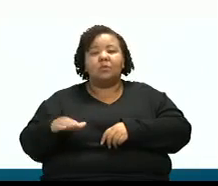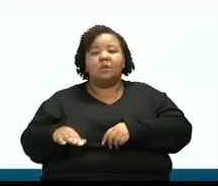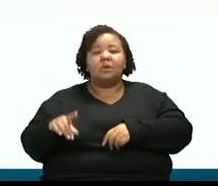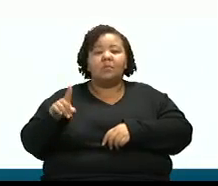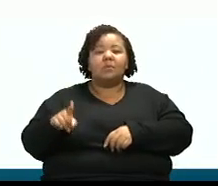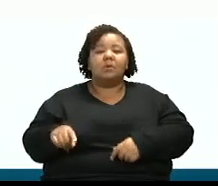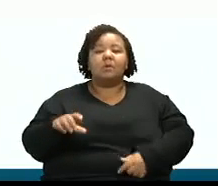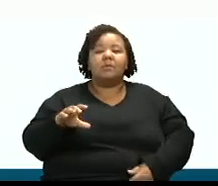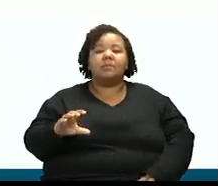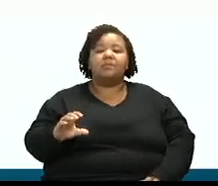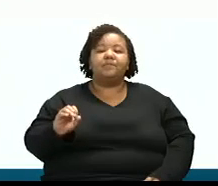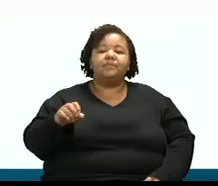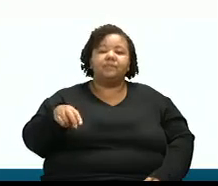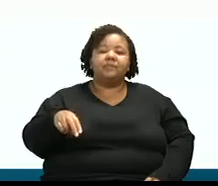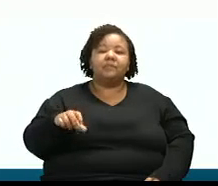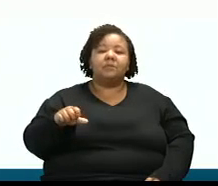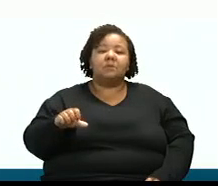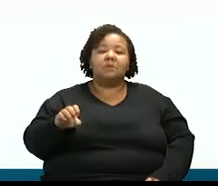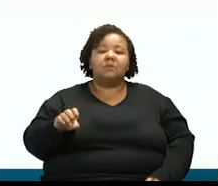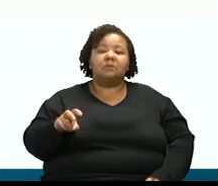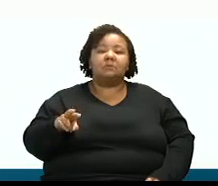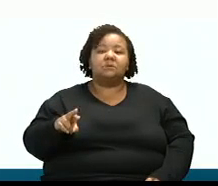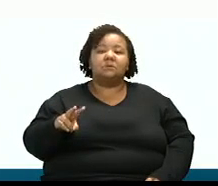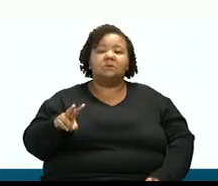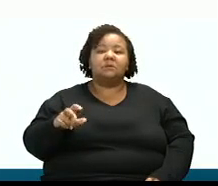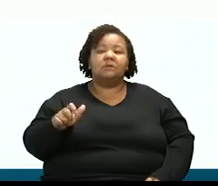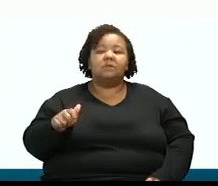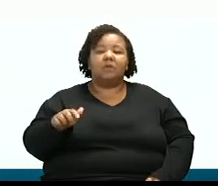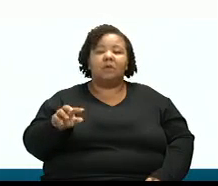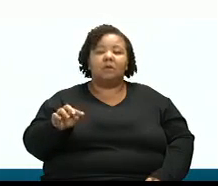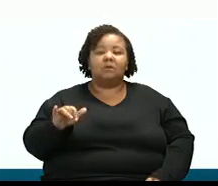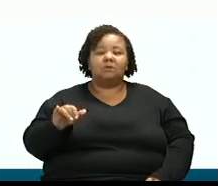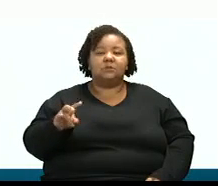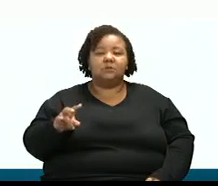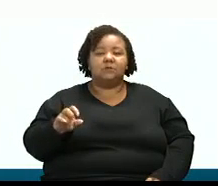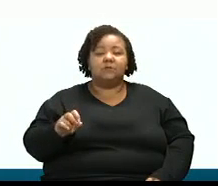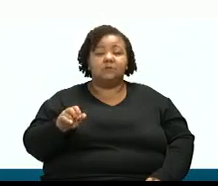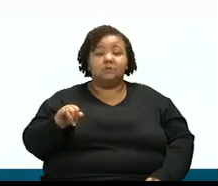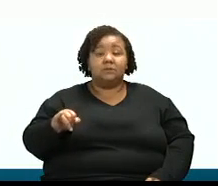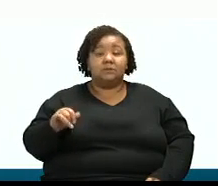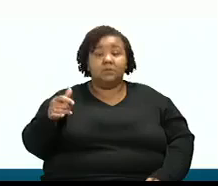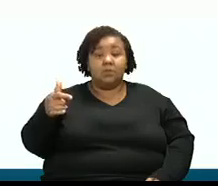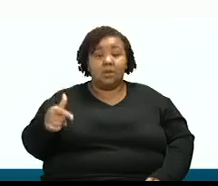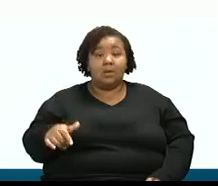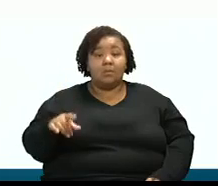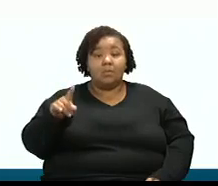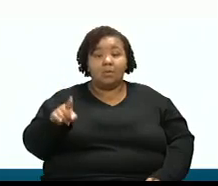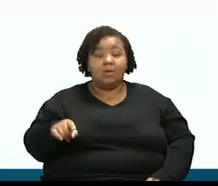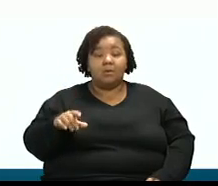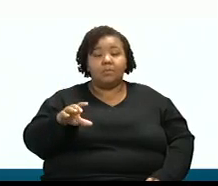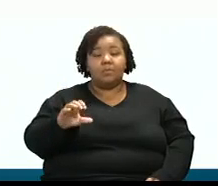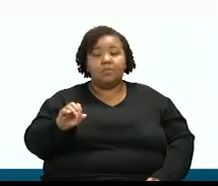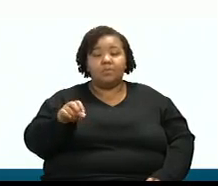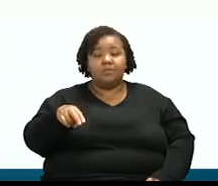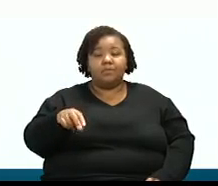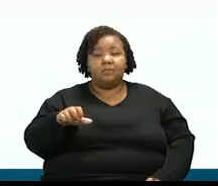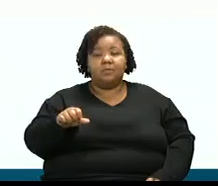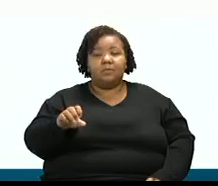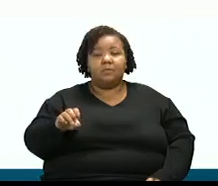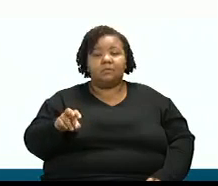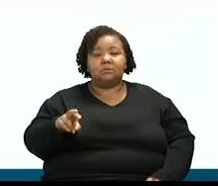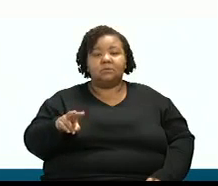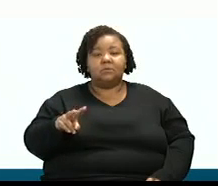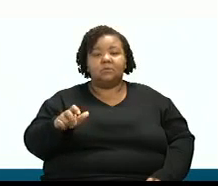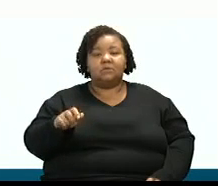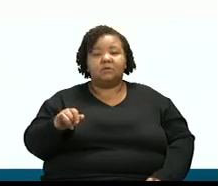conservativo? Então, nós temos algumas afirmações. Se o campo for conservativo, eu sei que